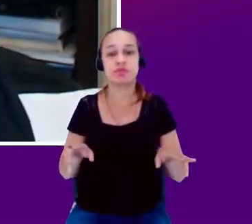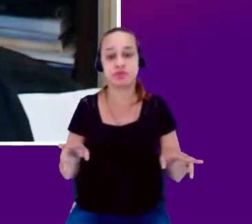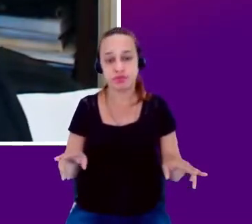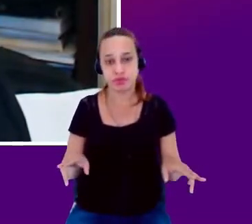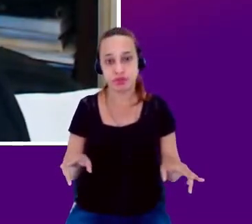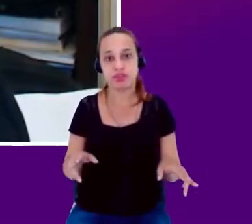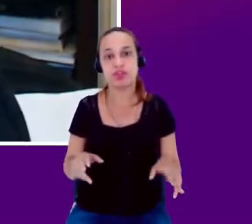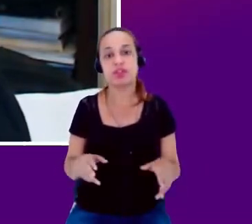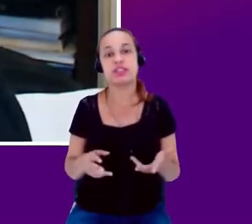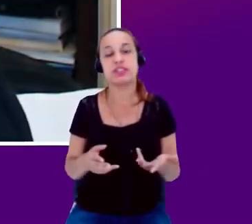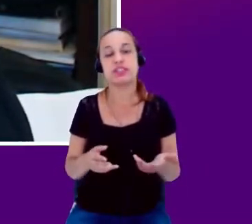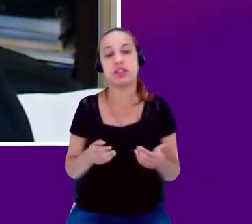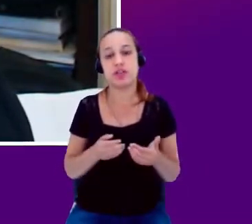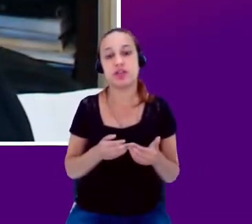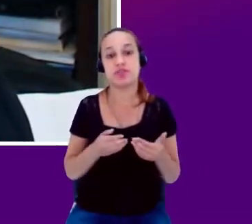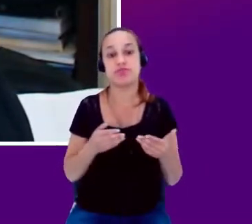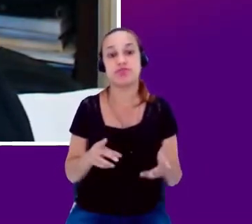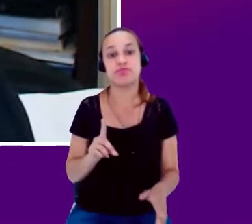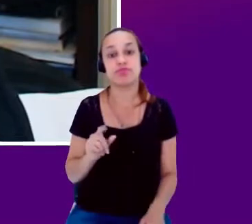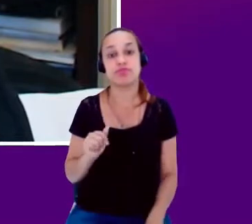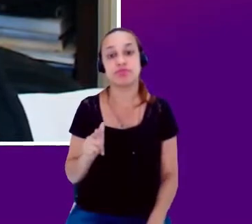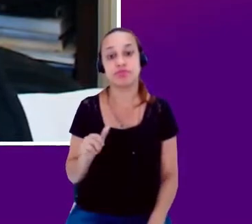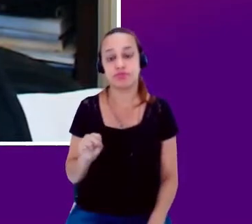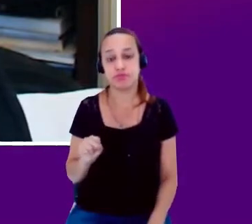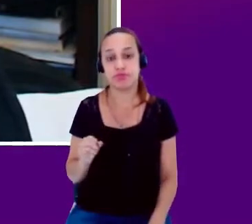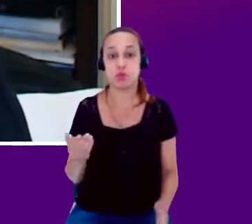são hoje disponíveis, né?